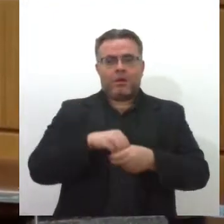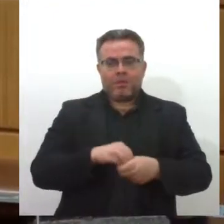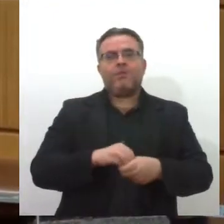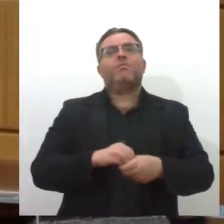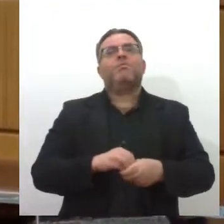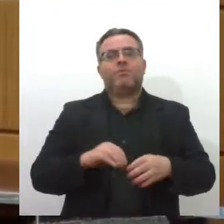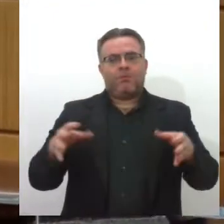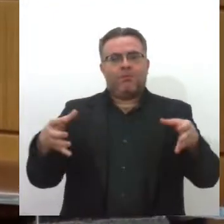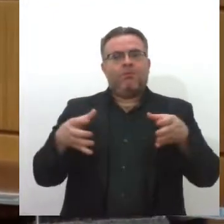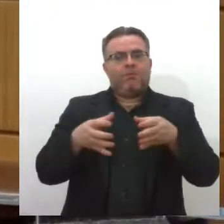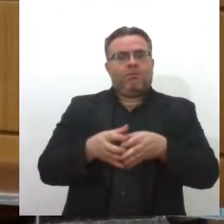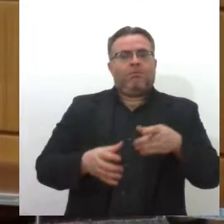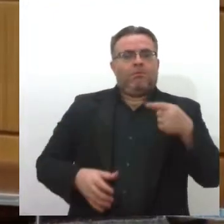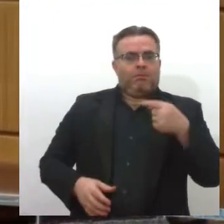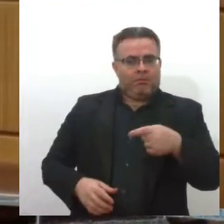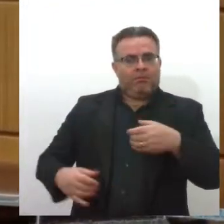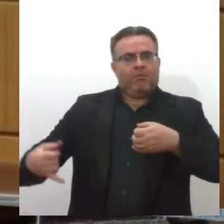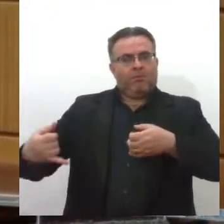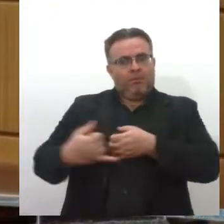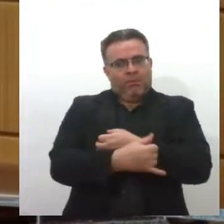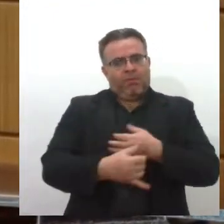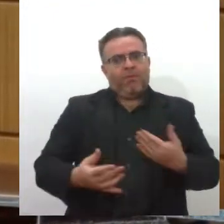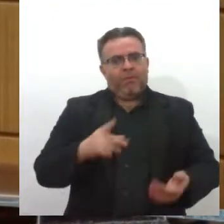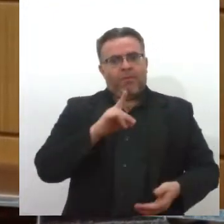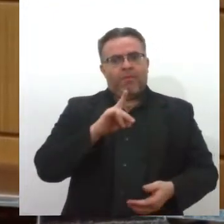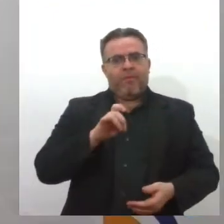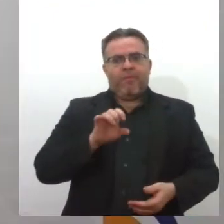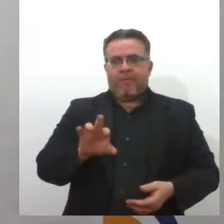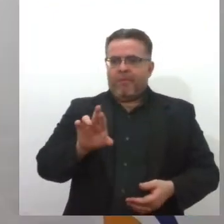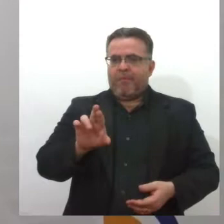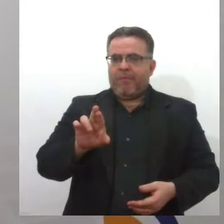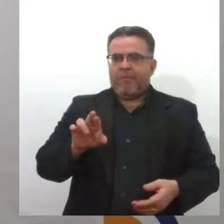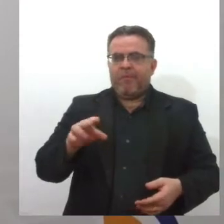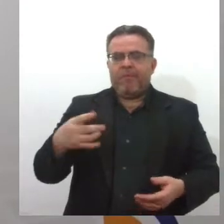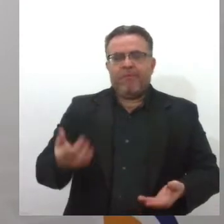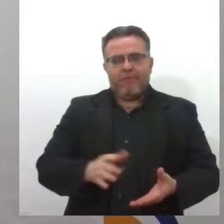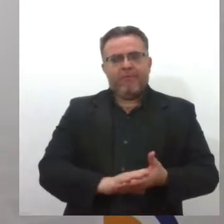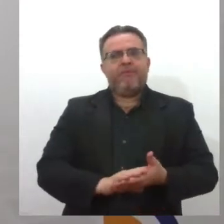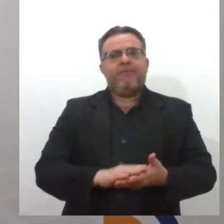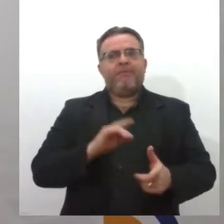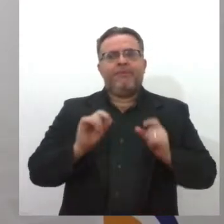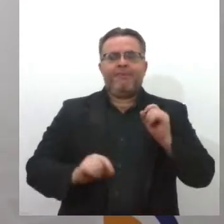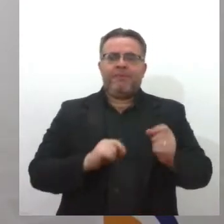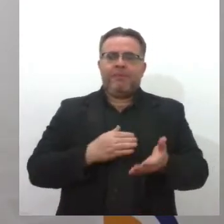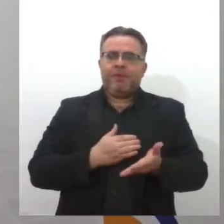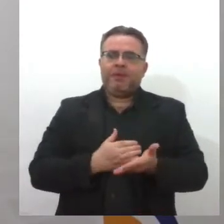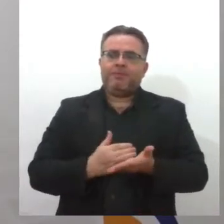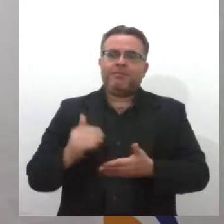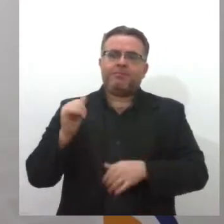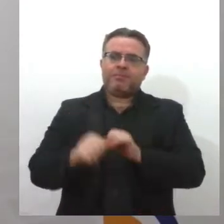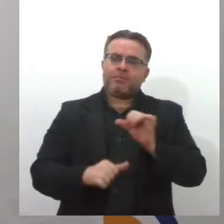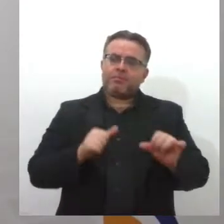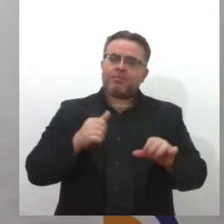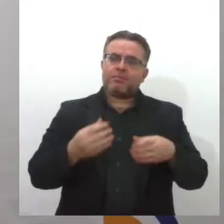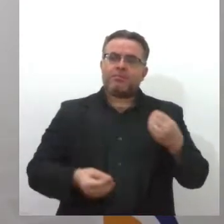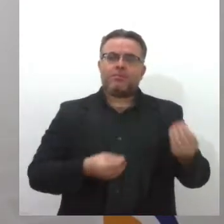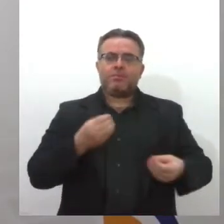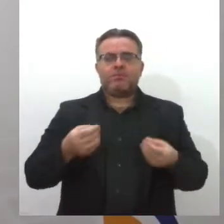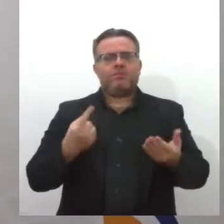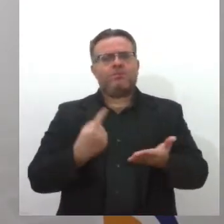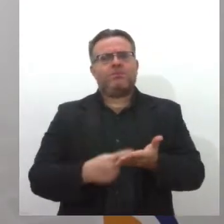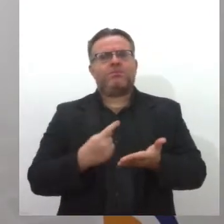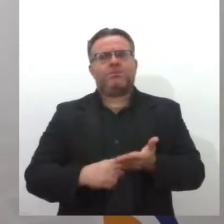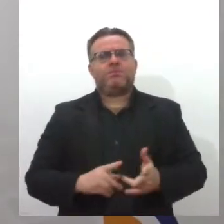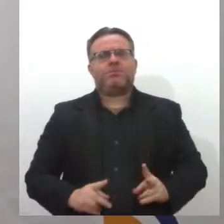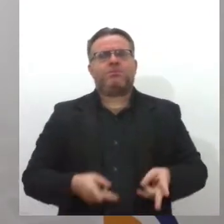Departamento Estadual de Infraestrutura Rodoviária de Sergipe. 15 anos atrás, houve essa mudança de retirada do DR,